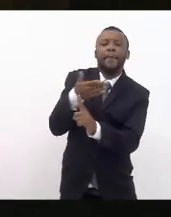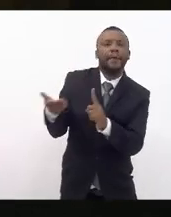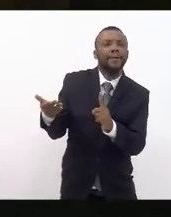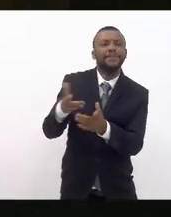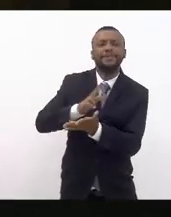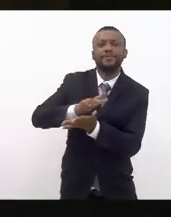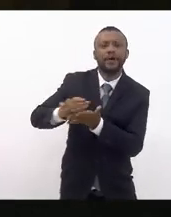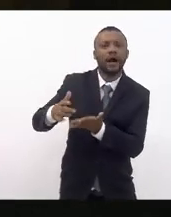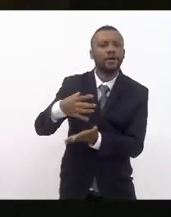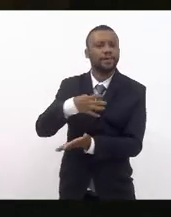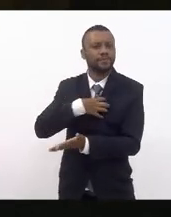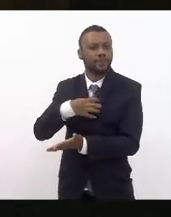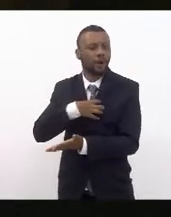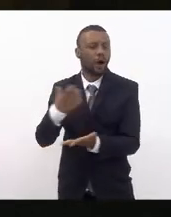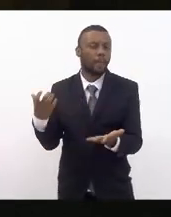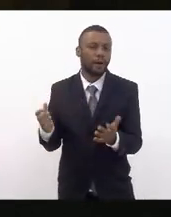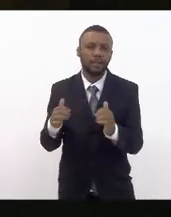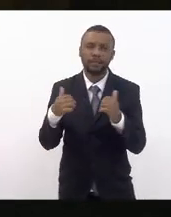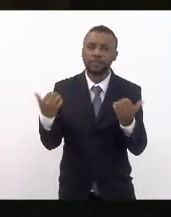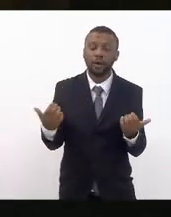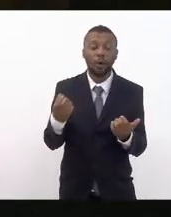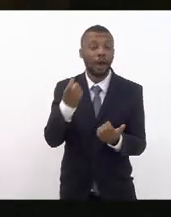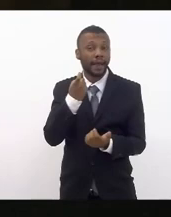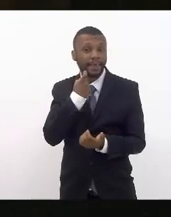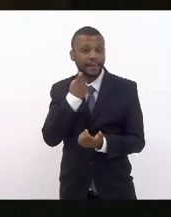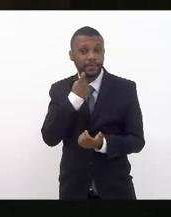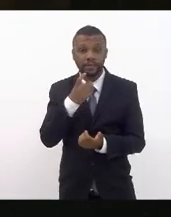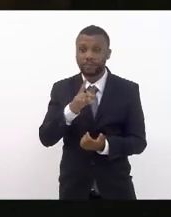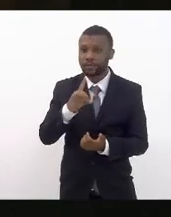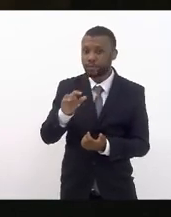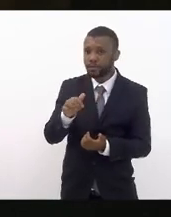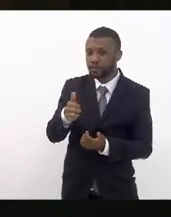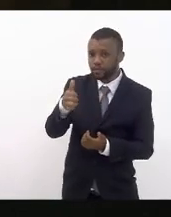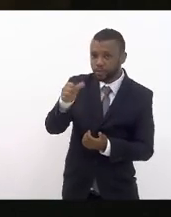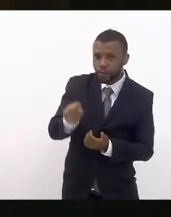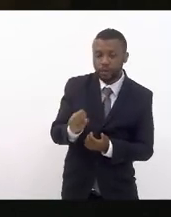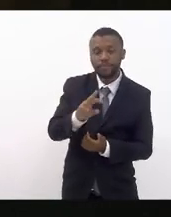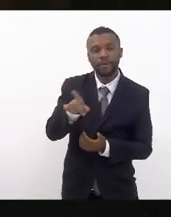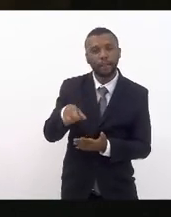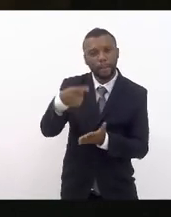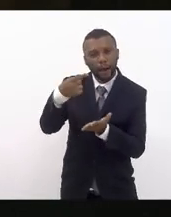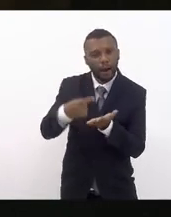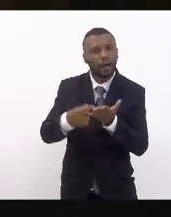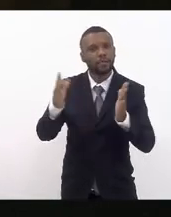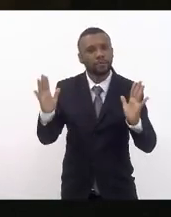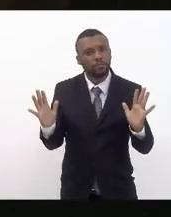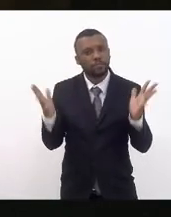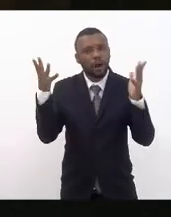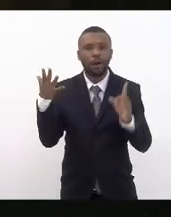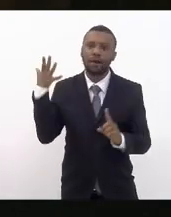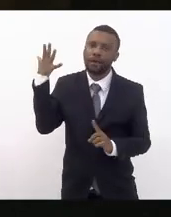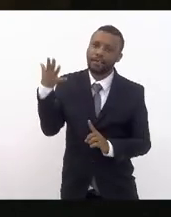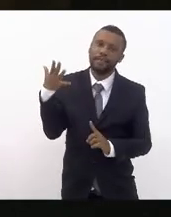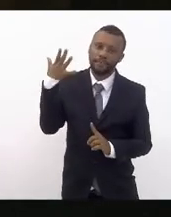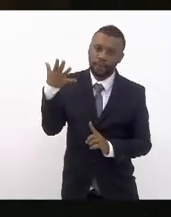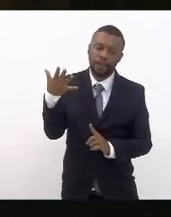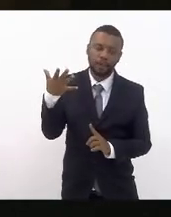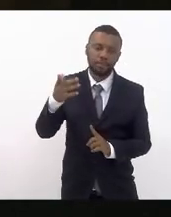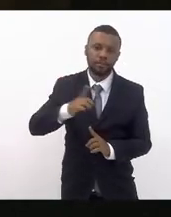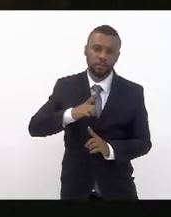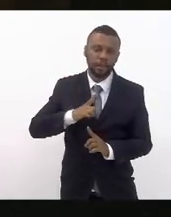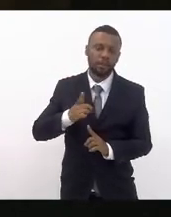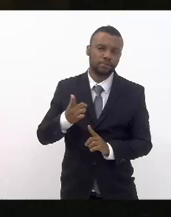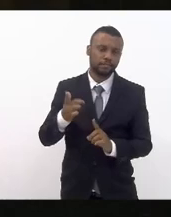sorte. Então, essa sexta-feira, dia 18, vai ser marcada por este evento, com um ciclo de